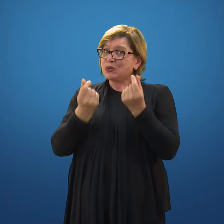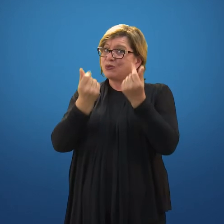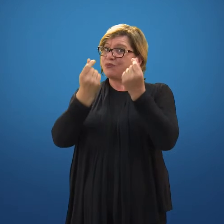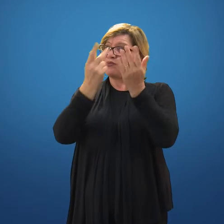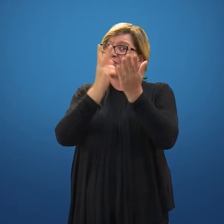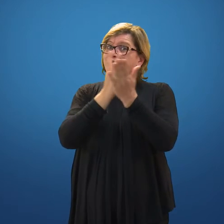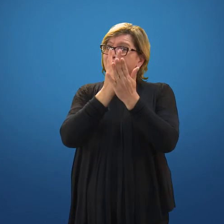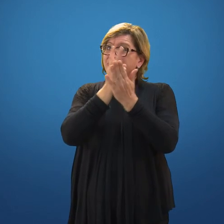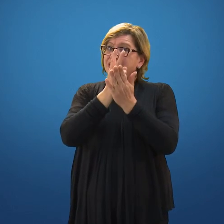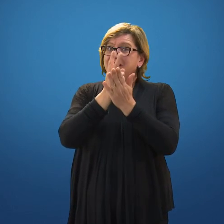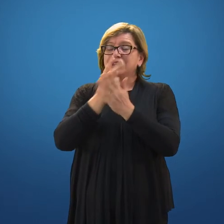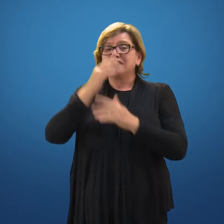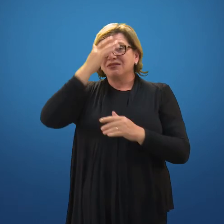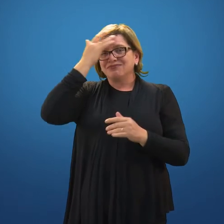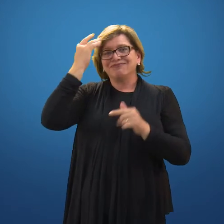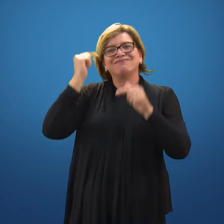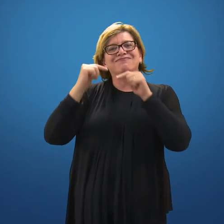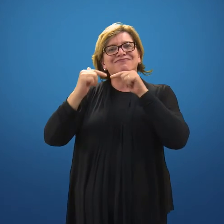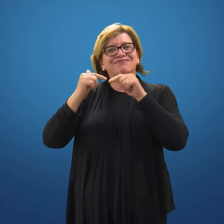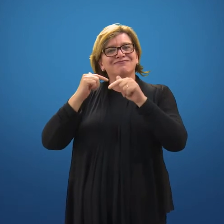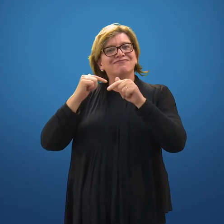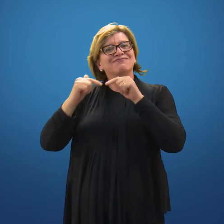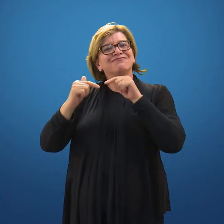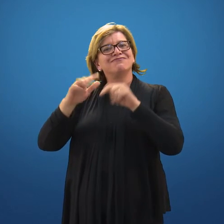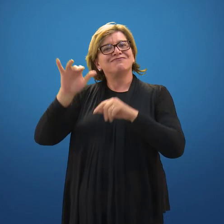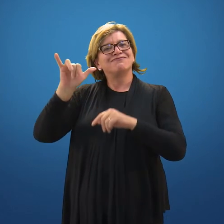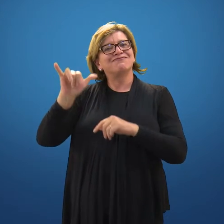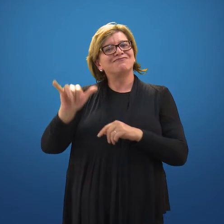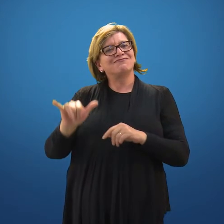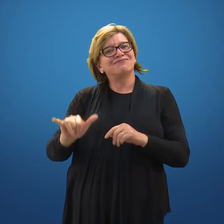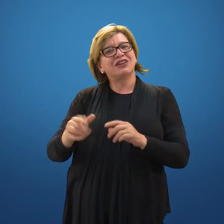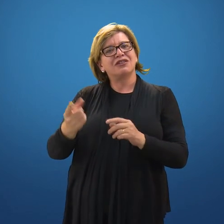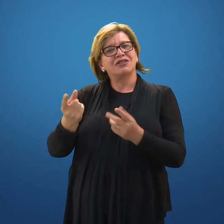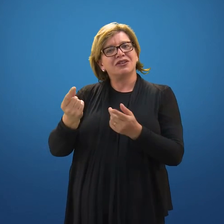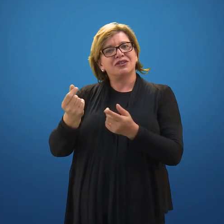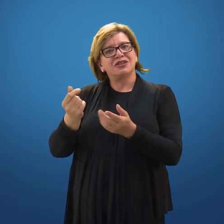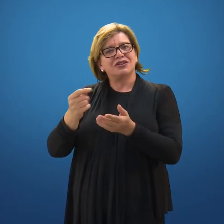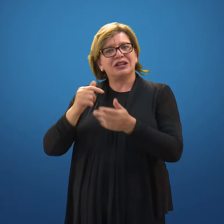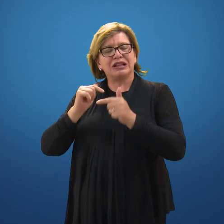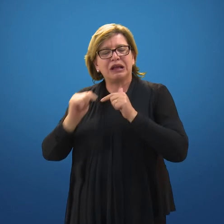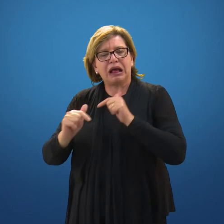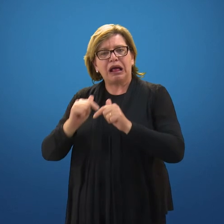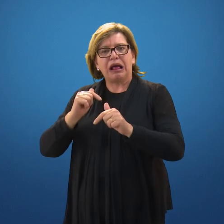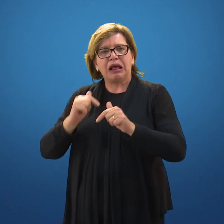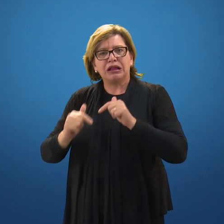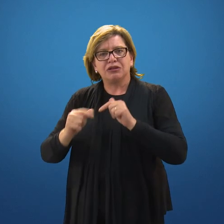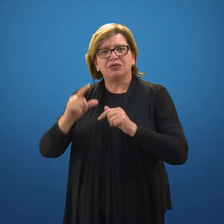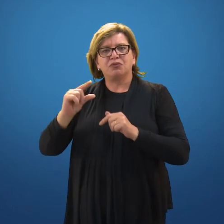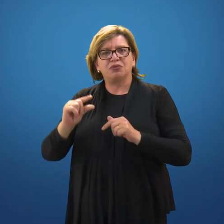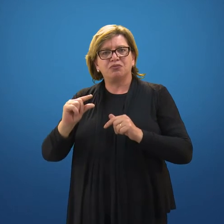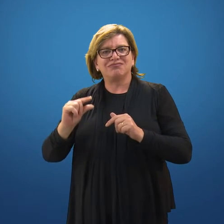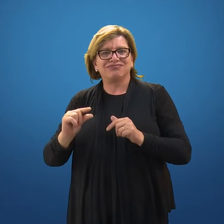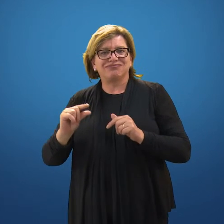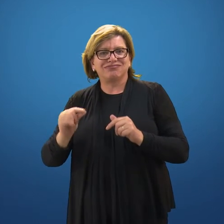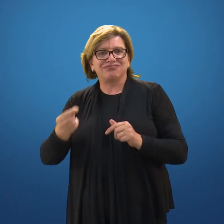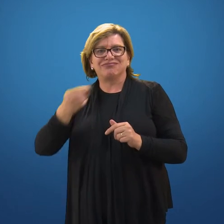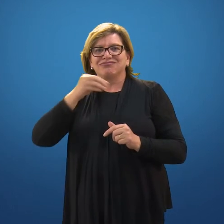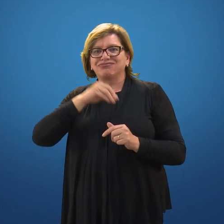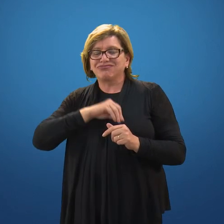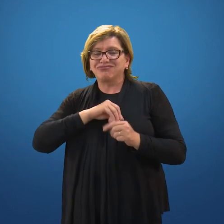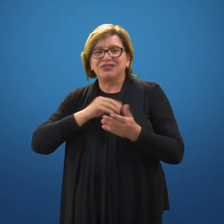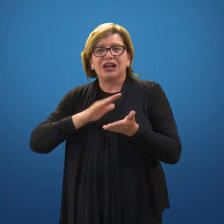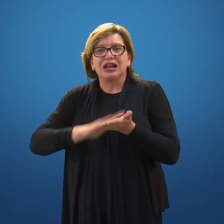enriquecendo cada vez mais, enquanto que a classe trabalhadora ficava cada vez com menos poder de